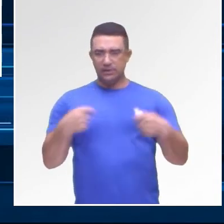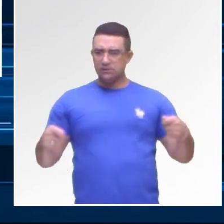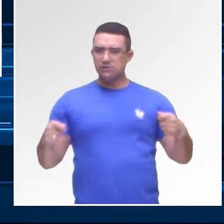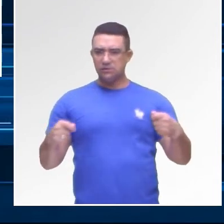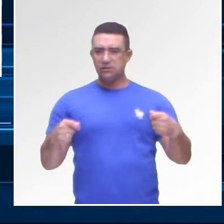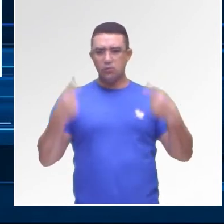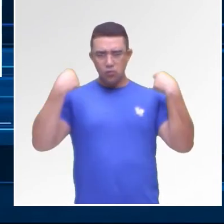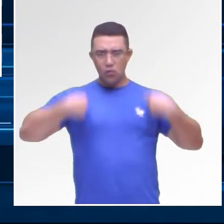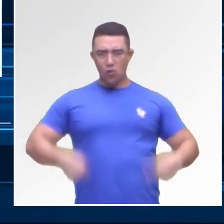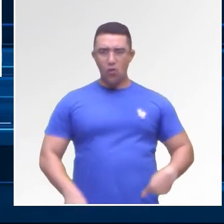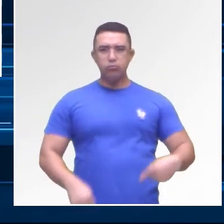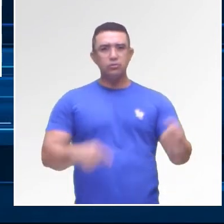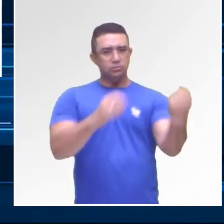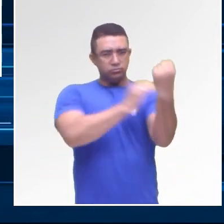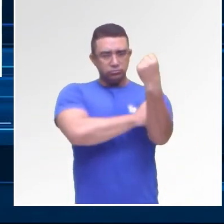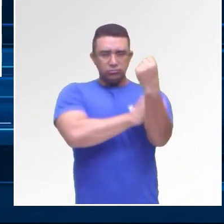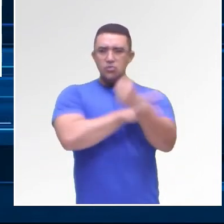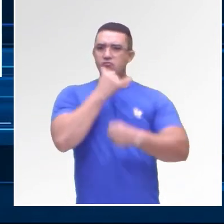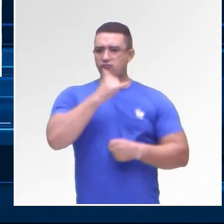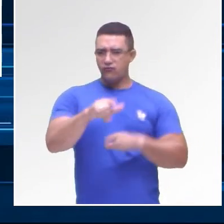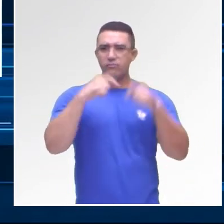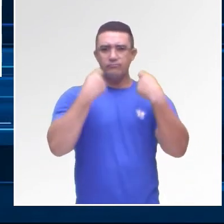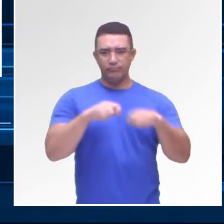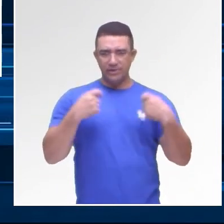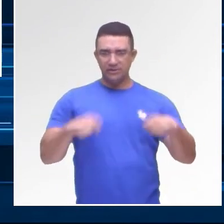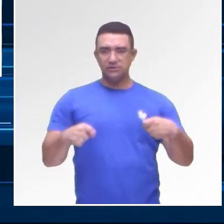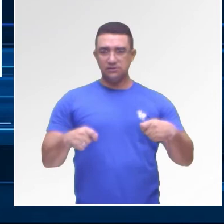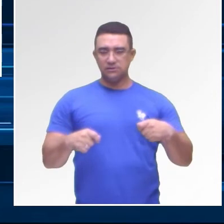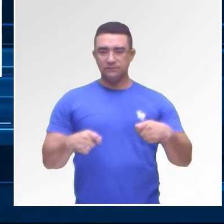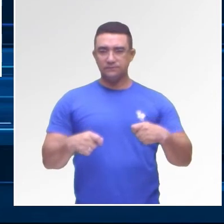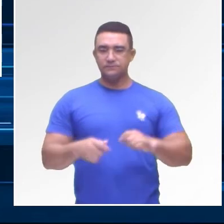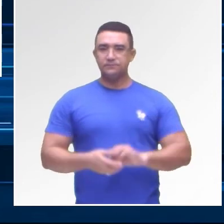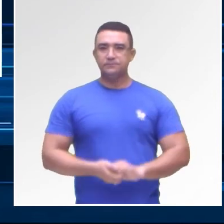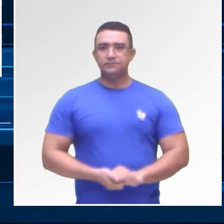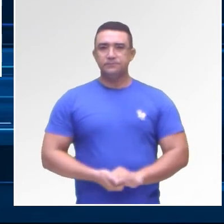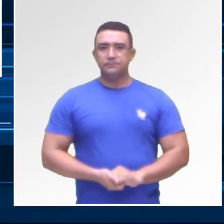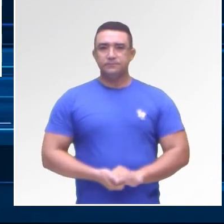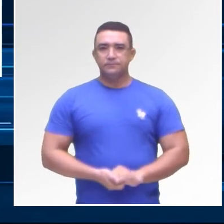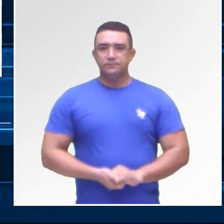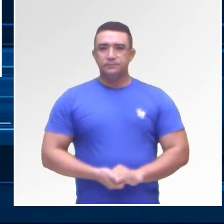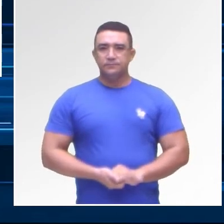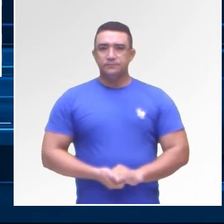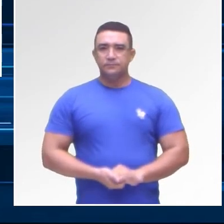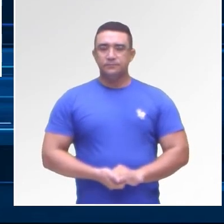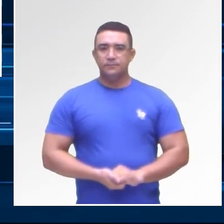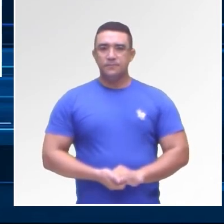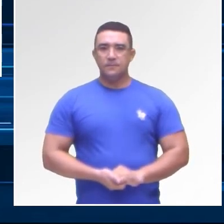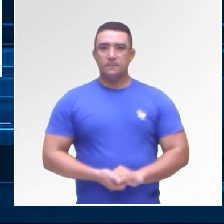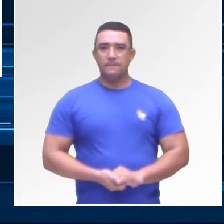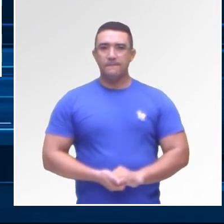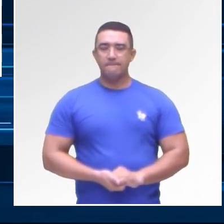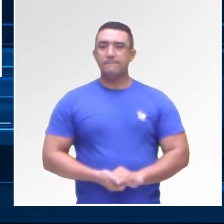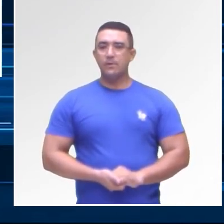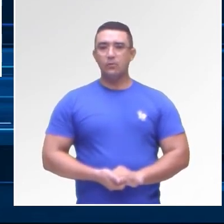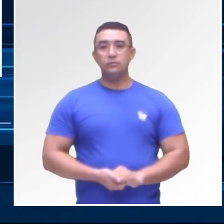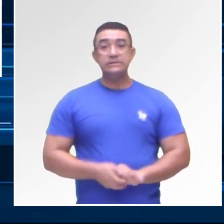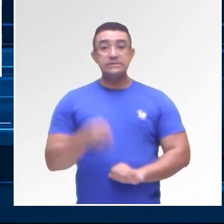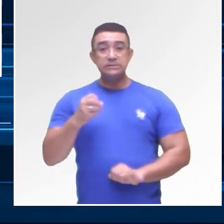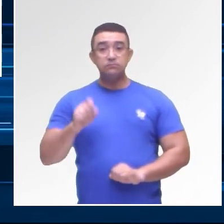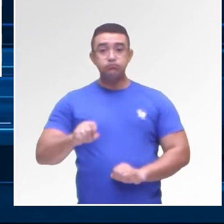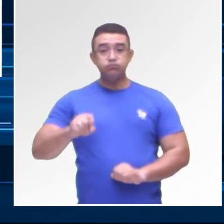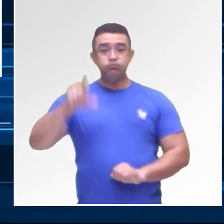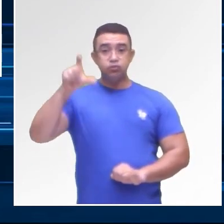os nossos músculos, para que a gente possa fazer os nossos movimentos, tá? Então, mais uma vez, o aumento do